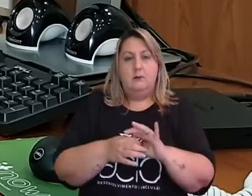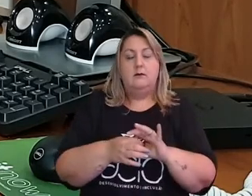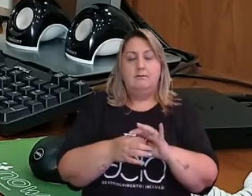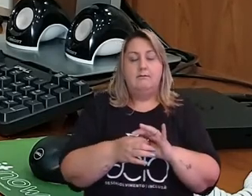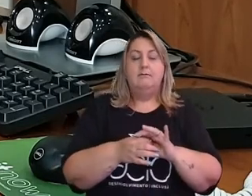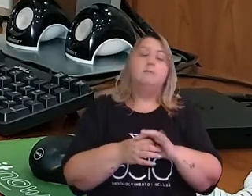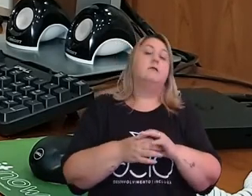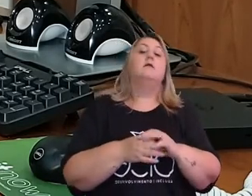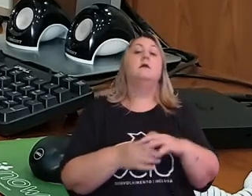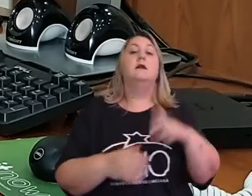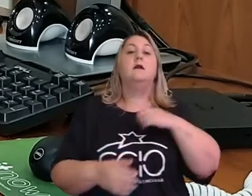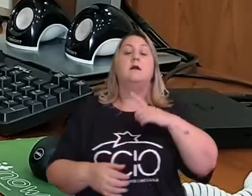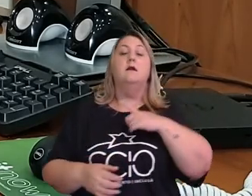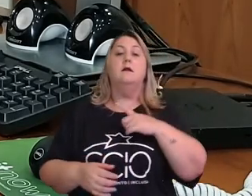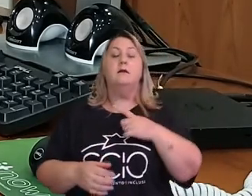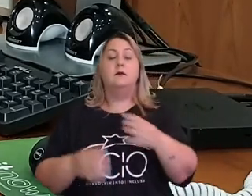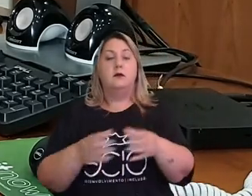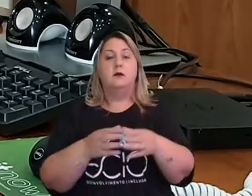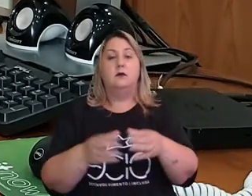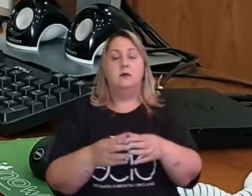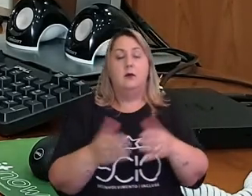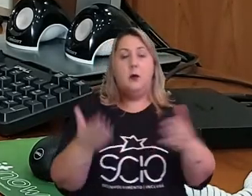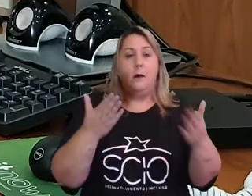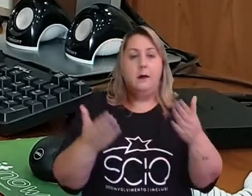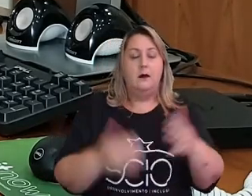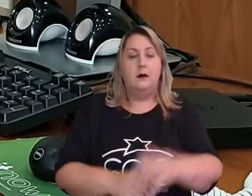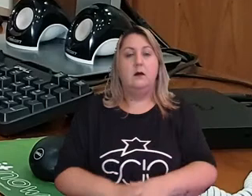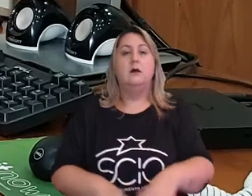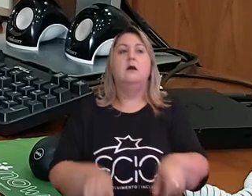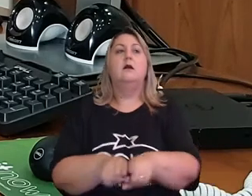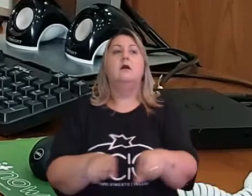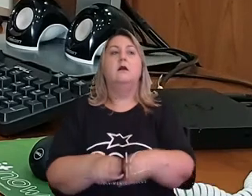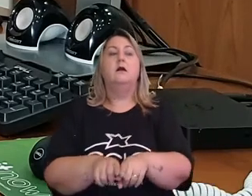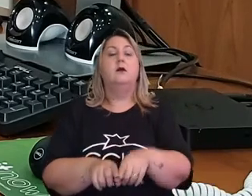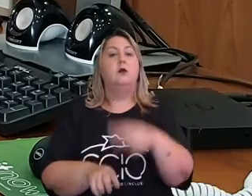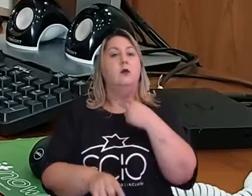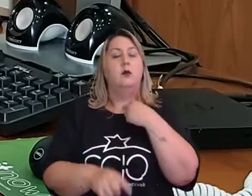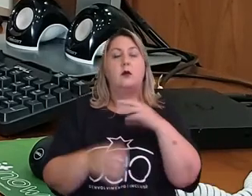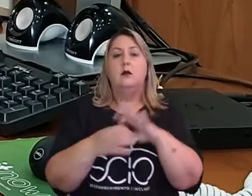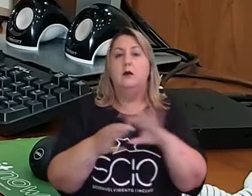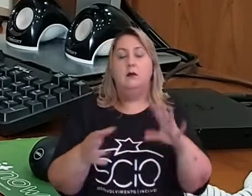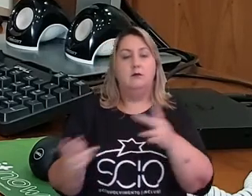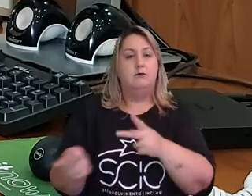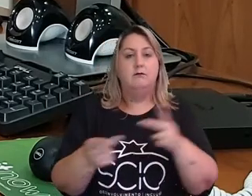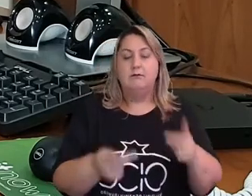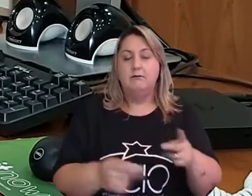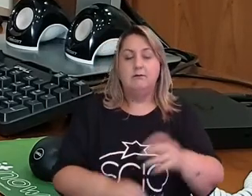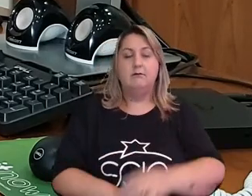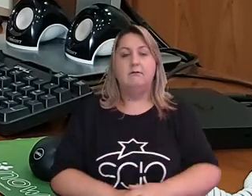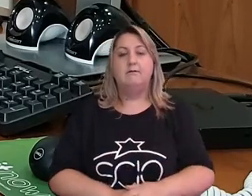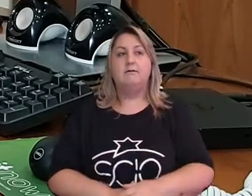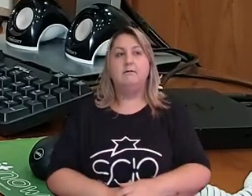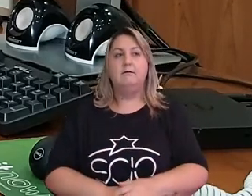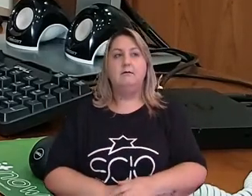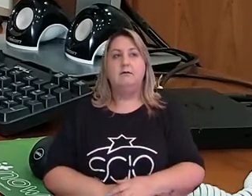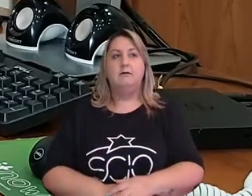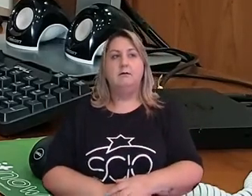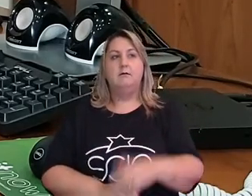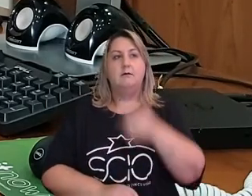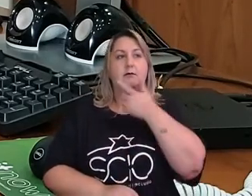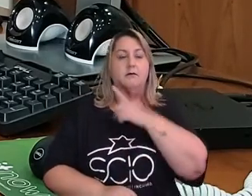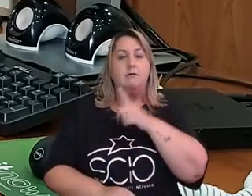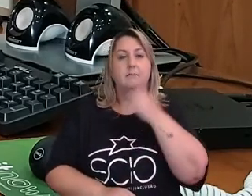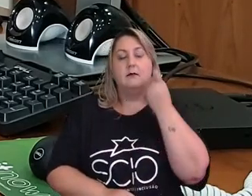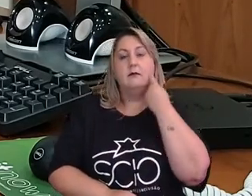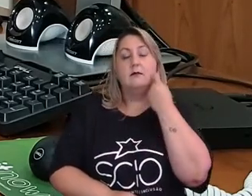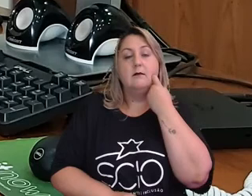educação. Tremendo, fantástico, muito bom, parabéns. Também não posso deixar de falar dos nossos resultados, né? Tivemos a reunião do conselho aí na última